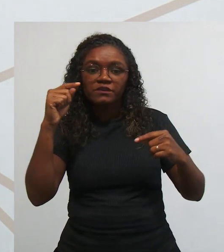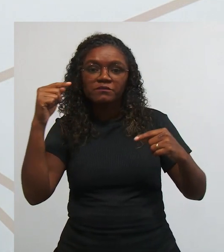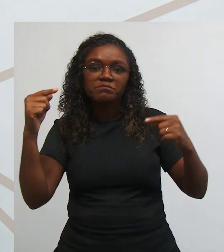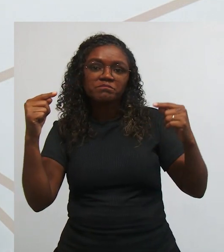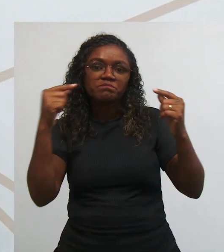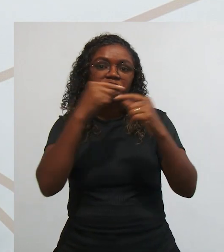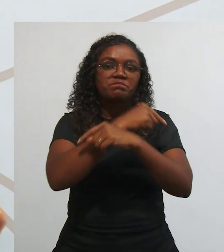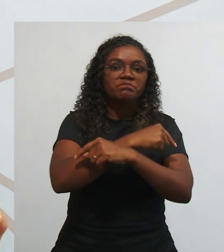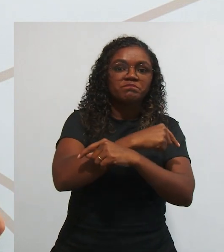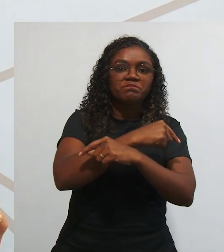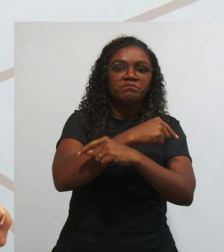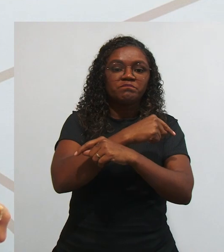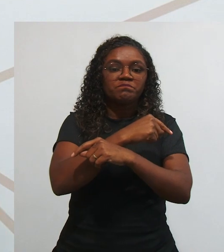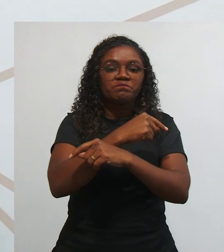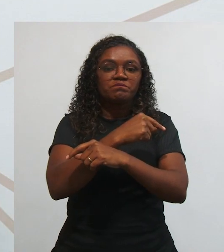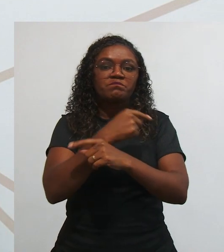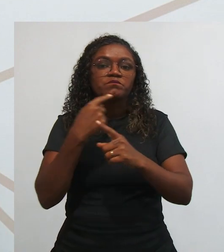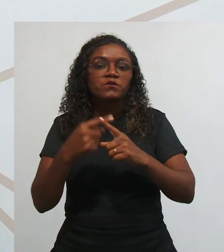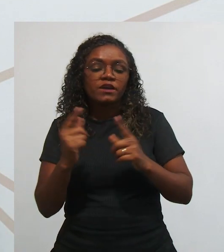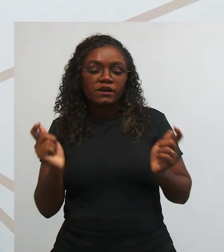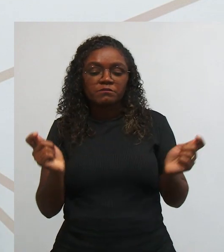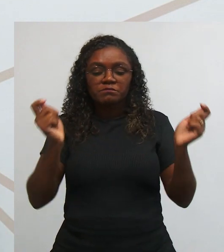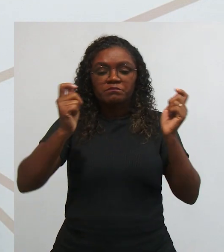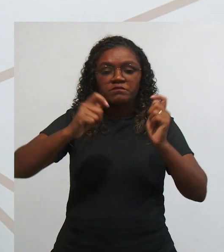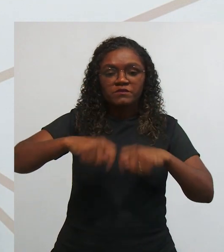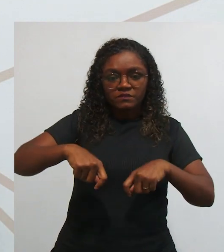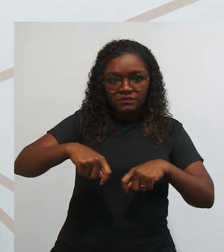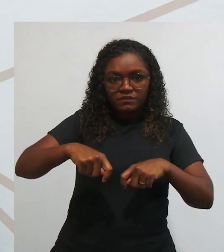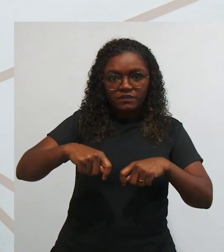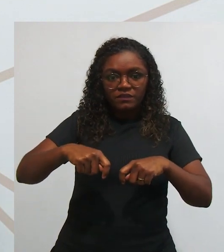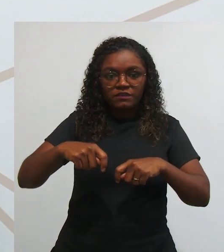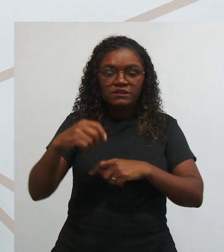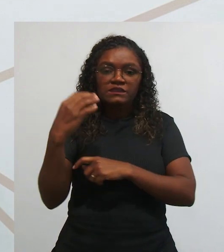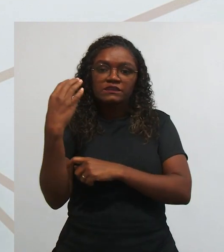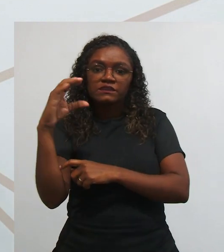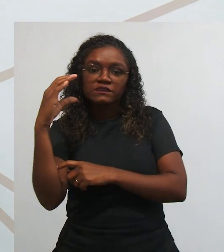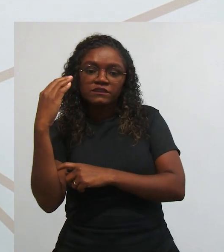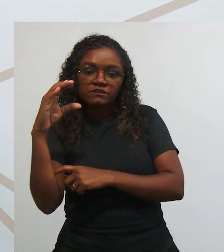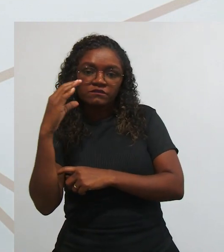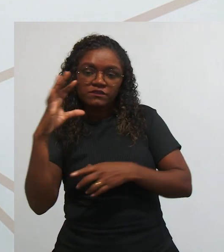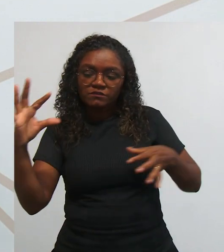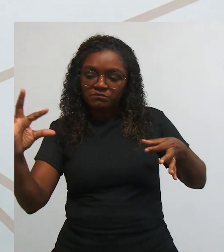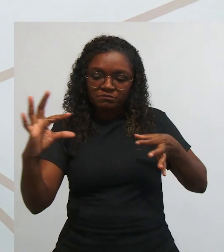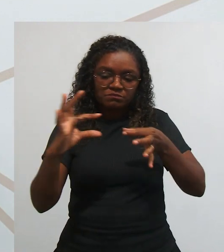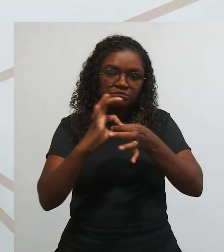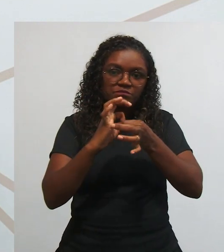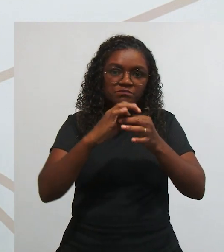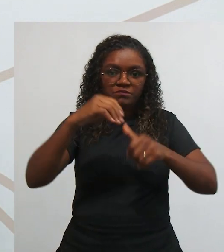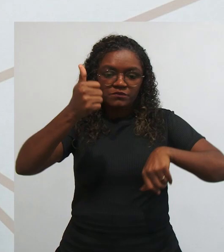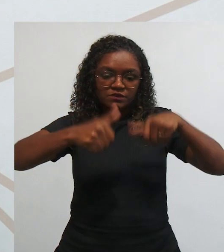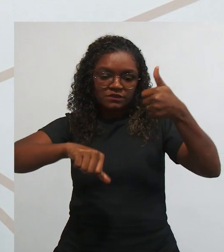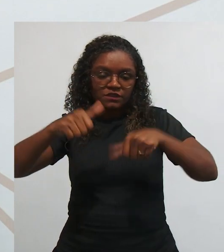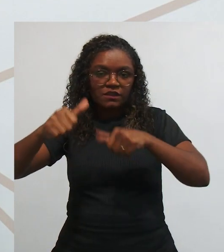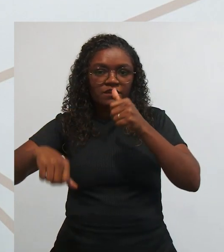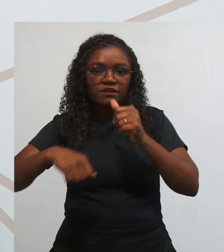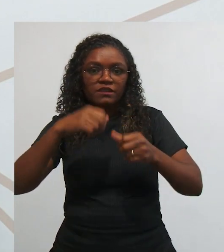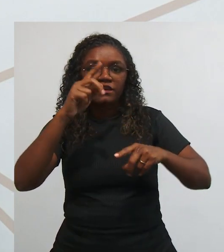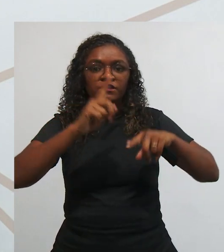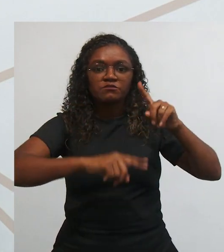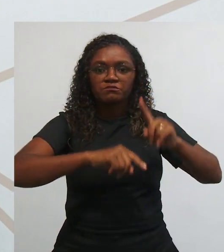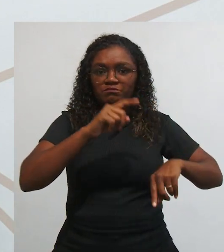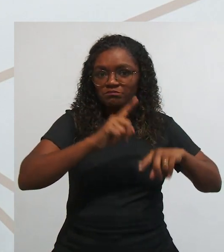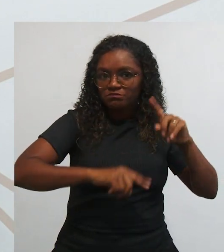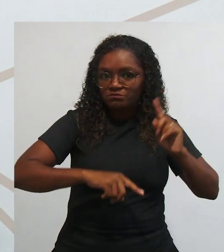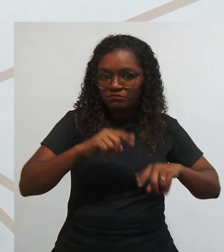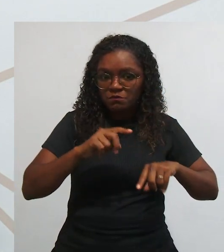se desfaz da capacidade de cientificidade da análise do objeto. E aqui